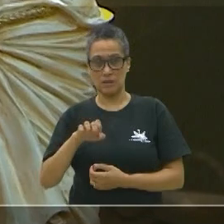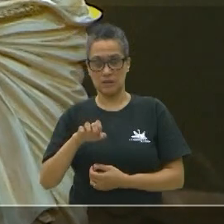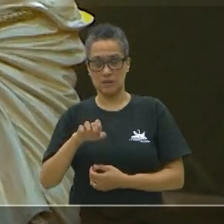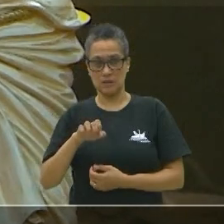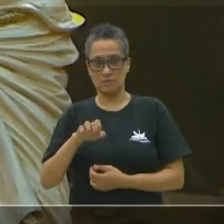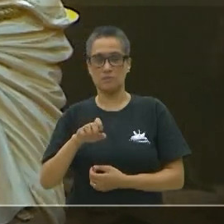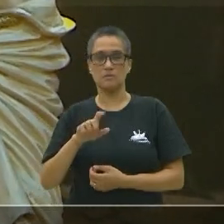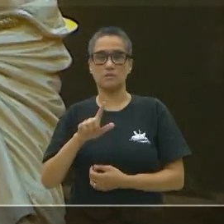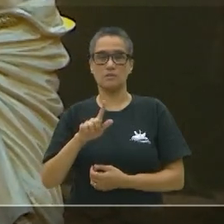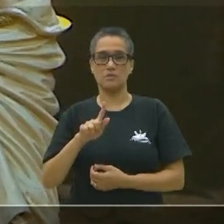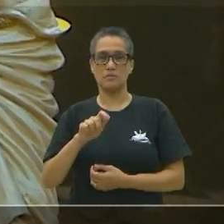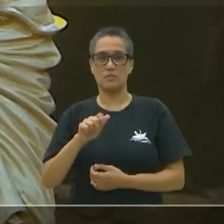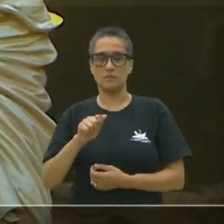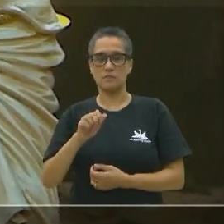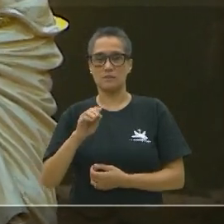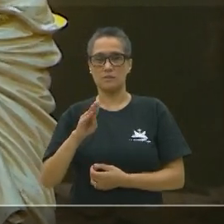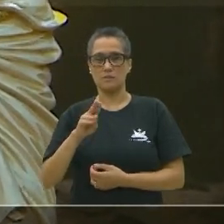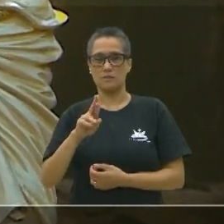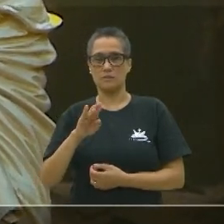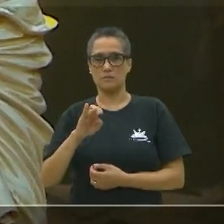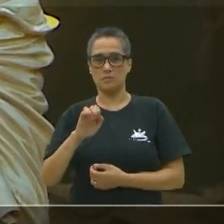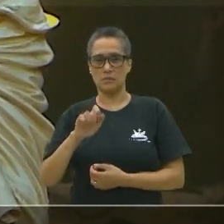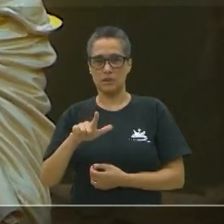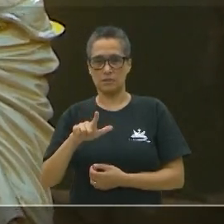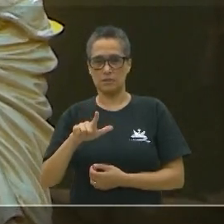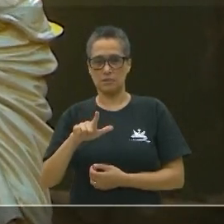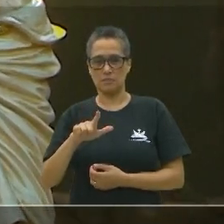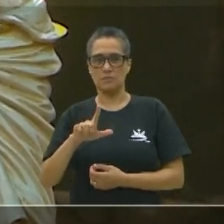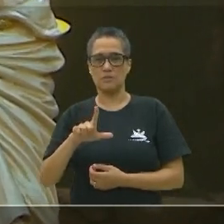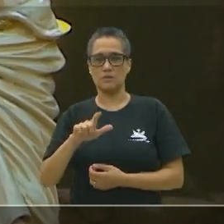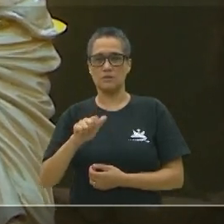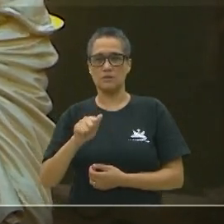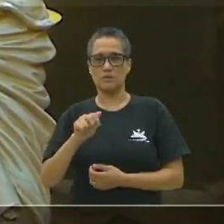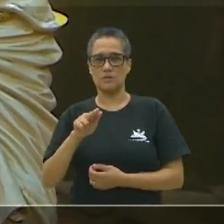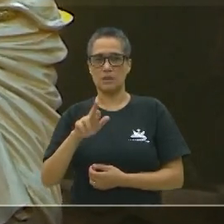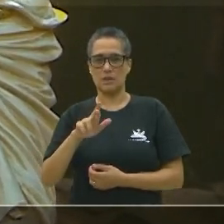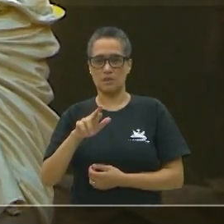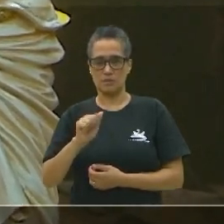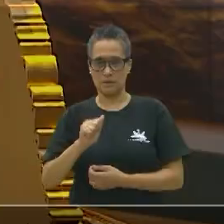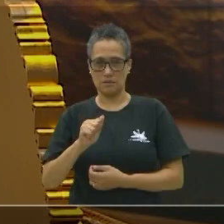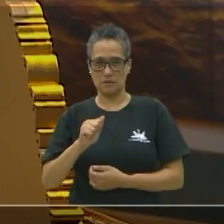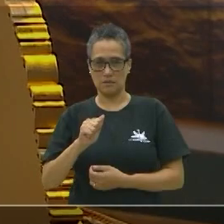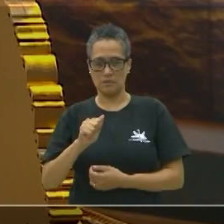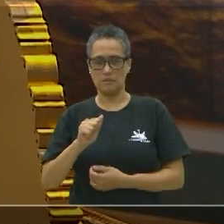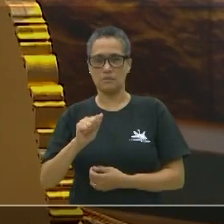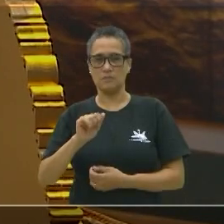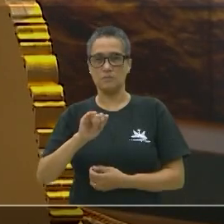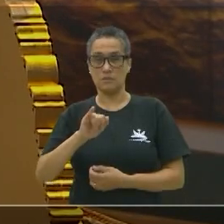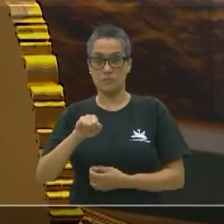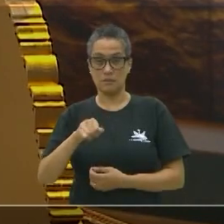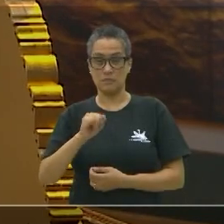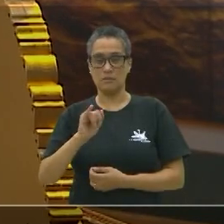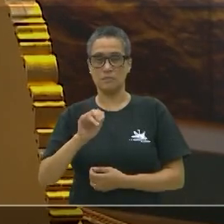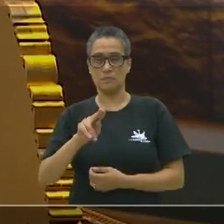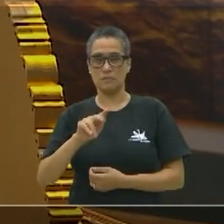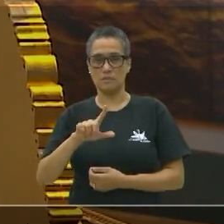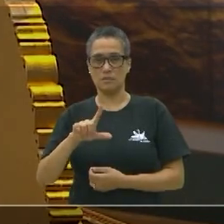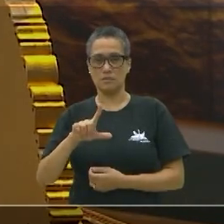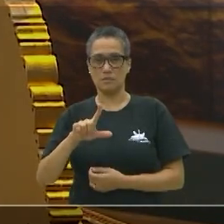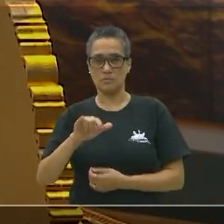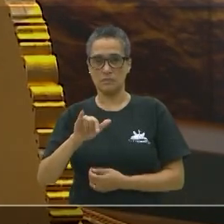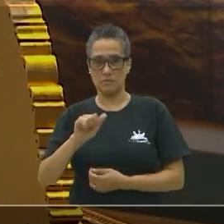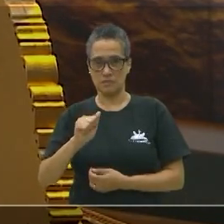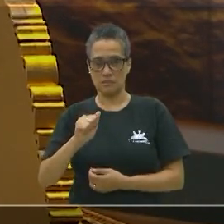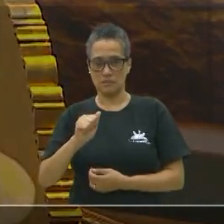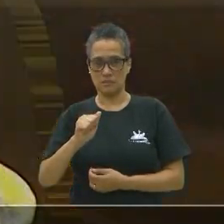Miguel, Laura, Gabriel, Júlia. Senhor, na